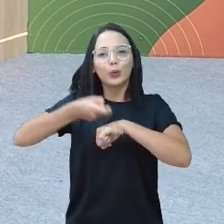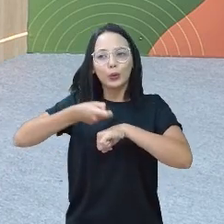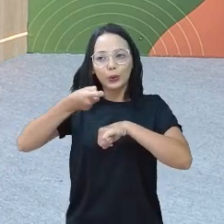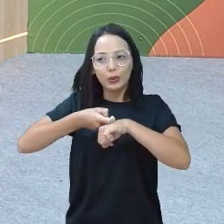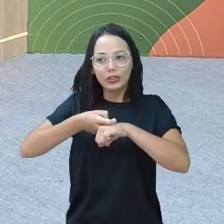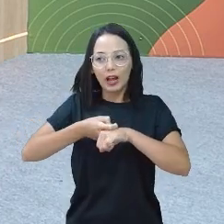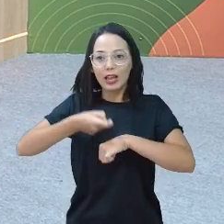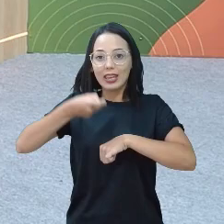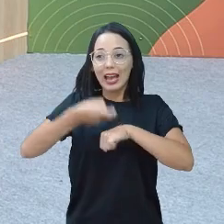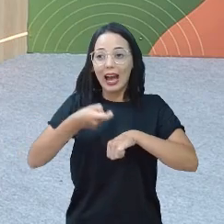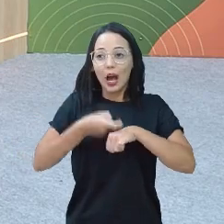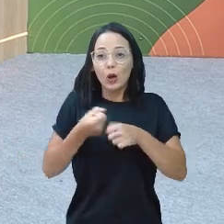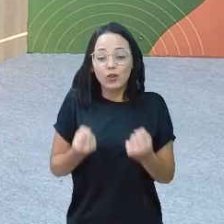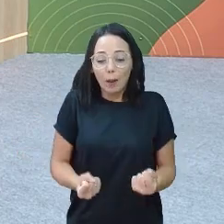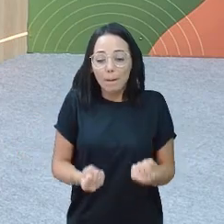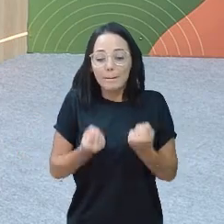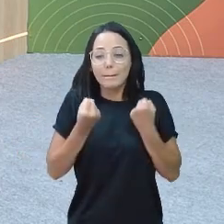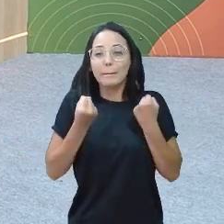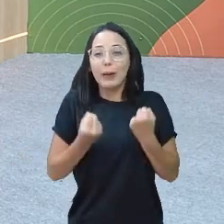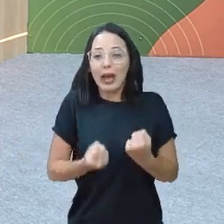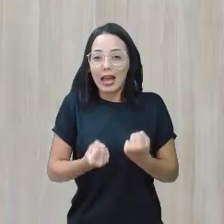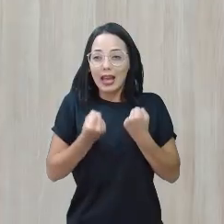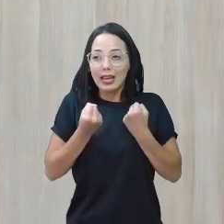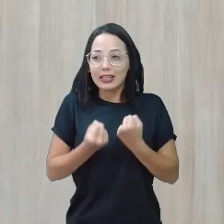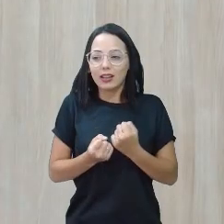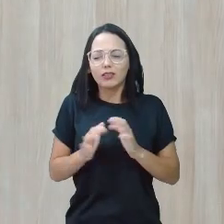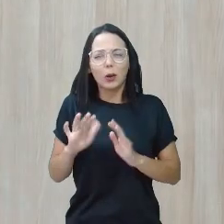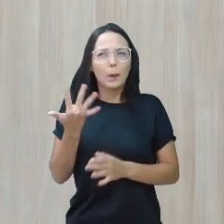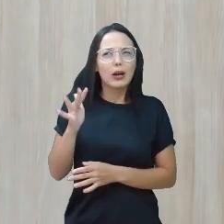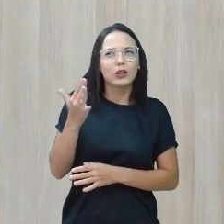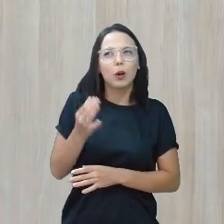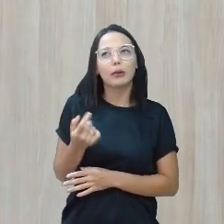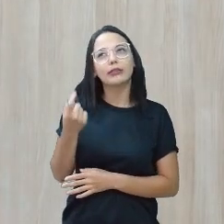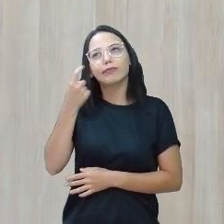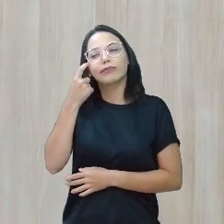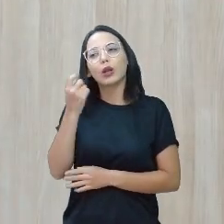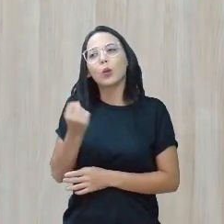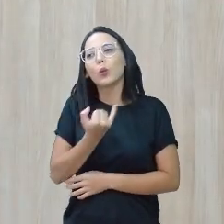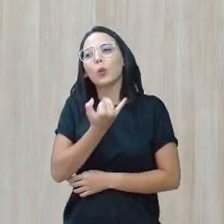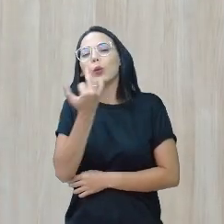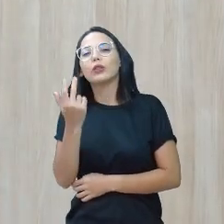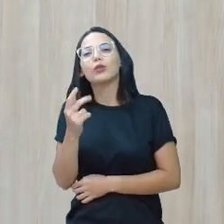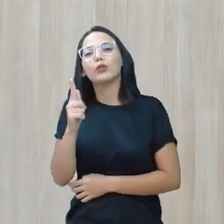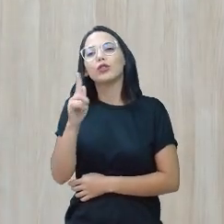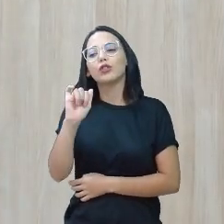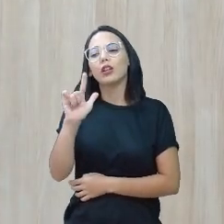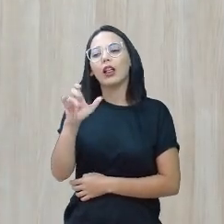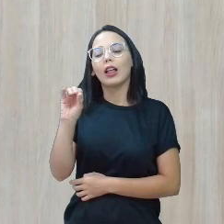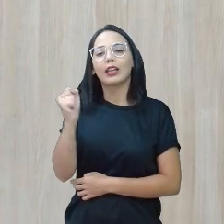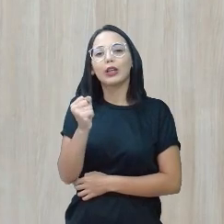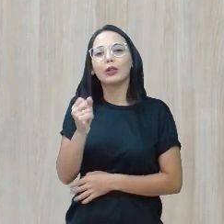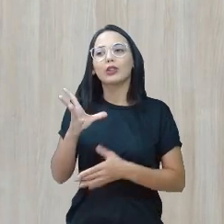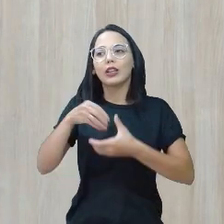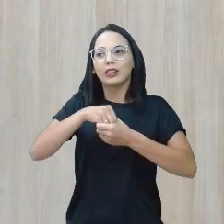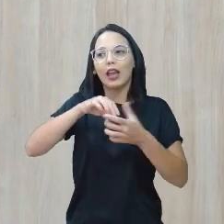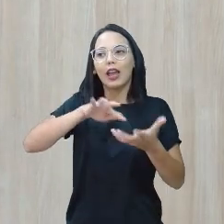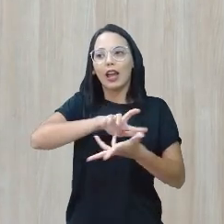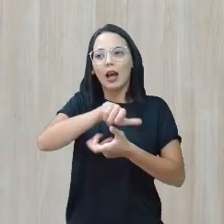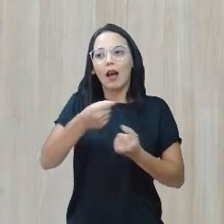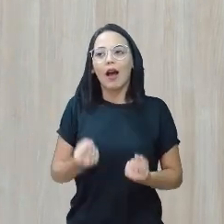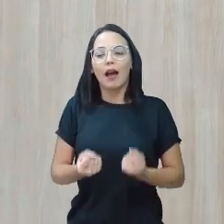essa rocha pesa pra caramba. Então, assim, um chute. Quantos quilos vocês acham que essa terra